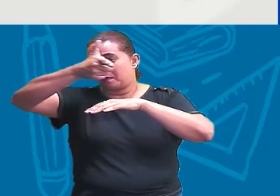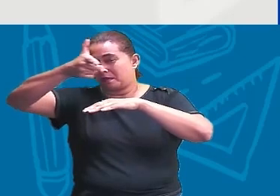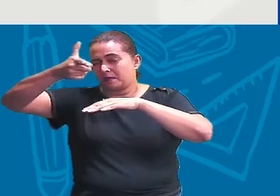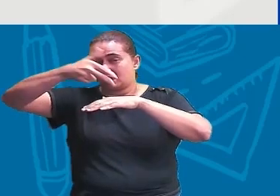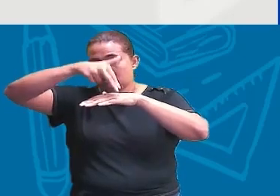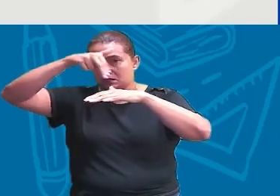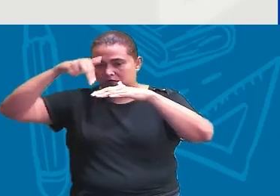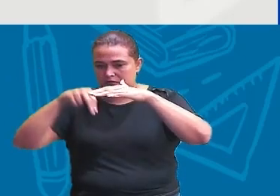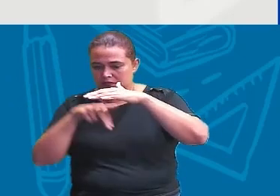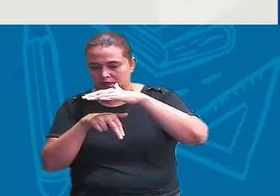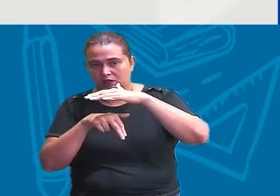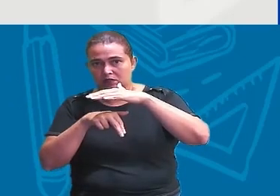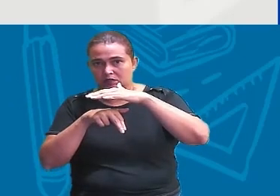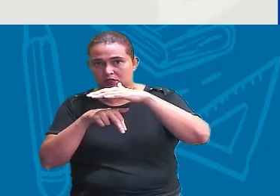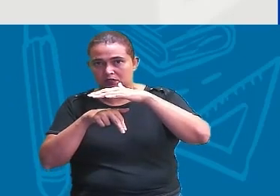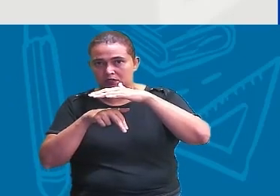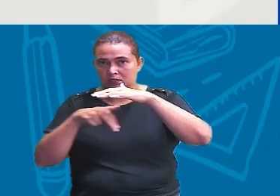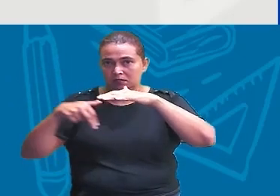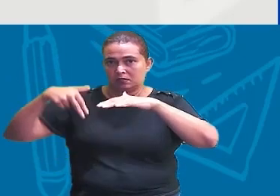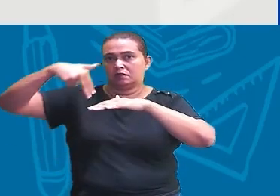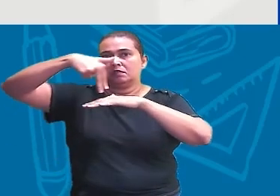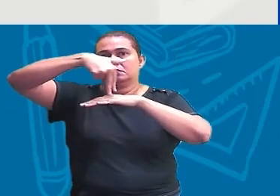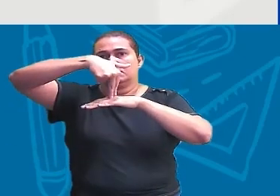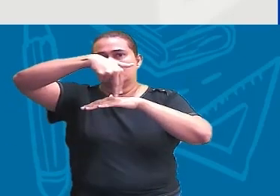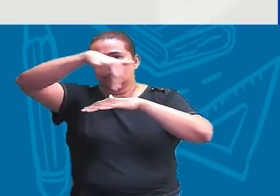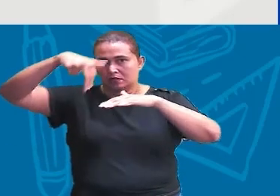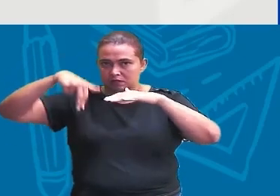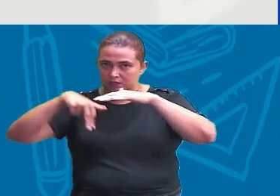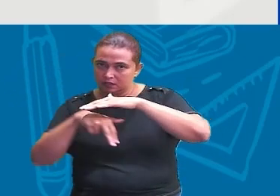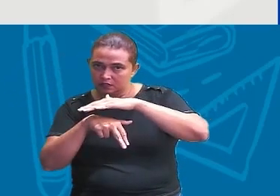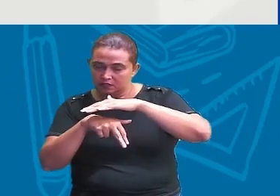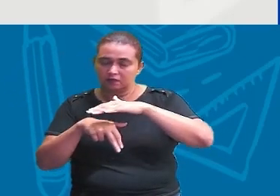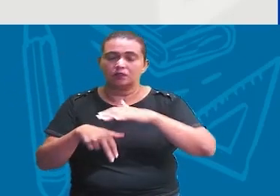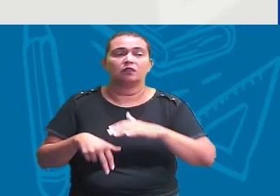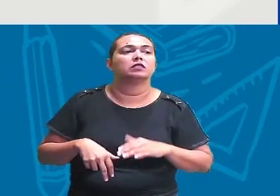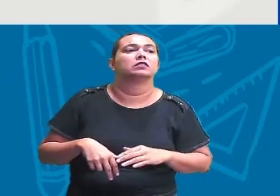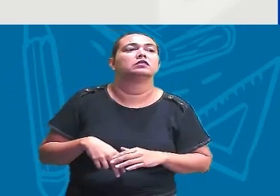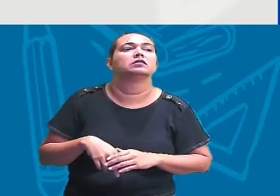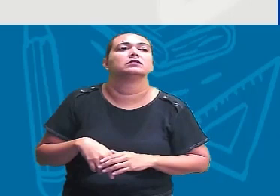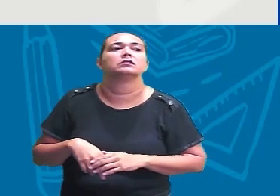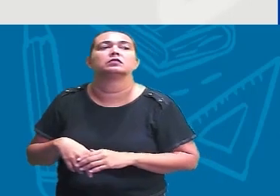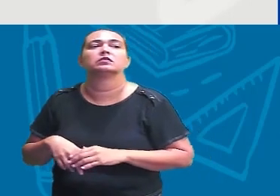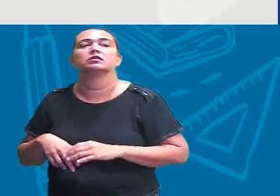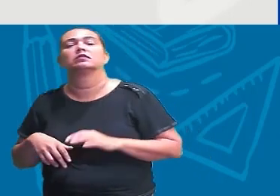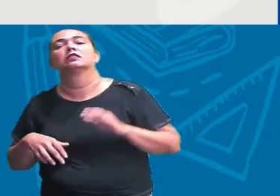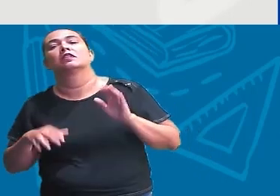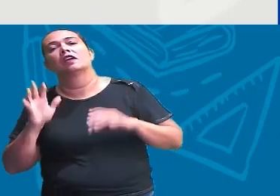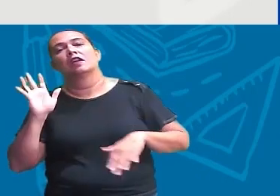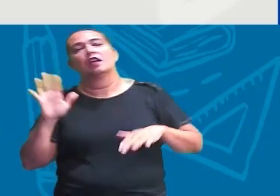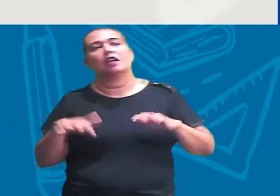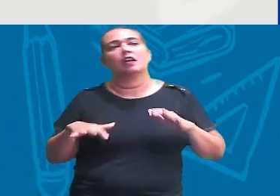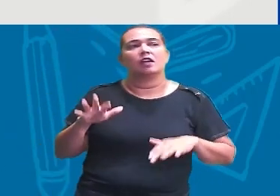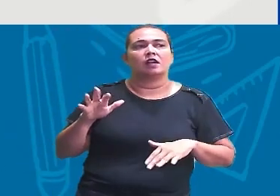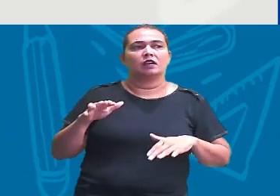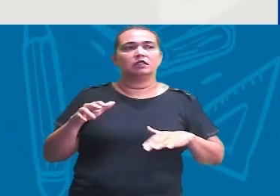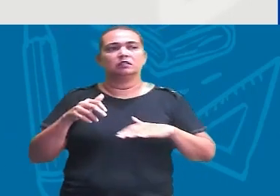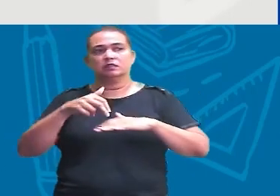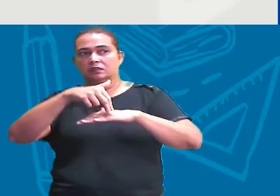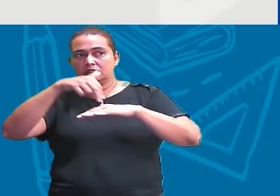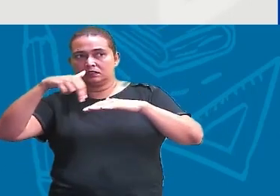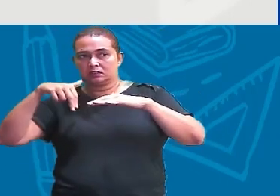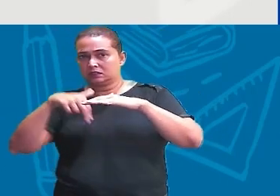inimigo e entram no buraco novamente. Às vezes, esse entrincheiramento, né, dentro do